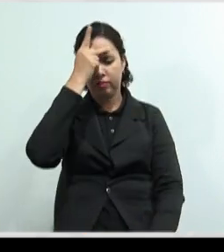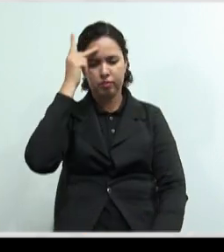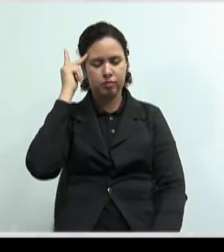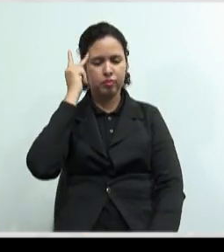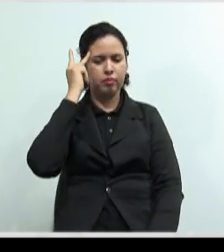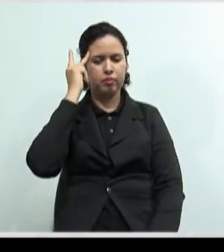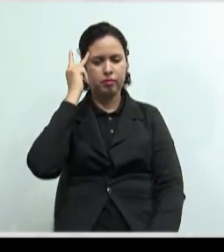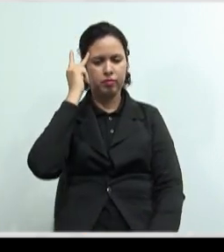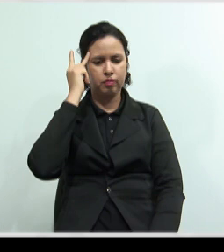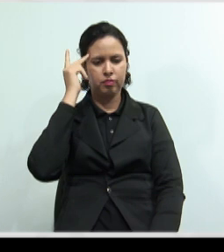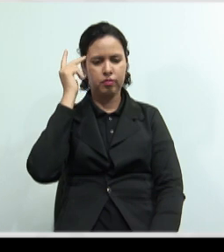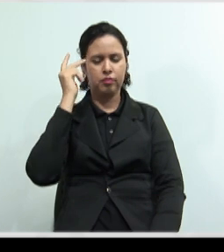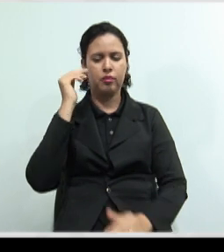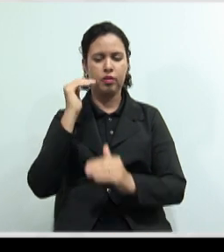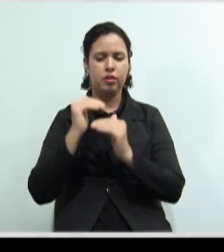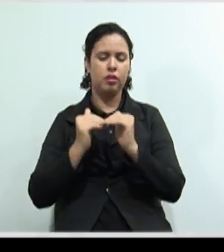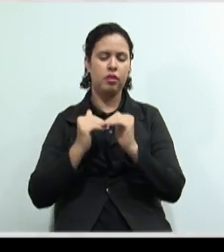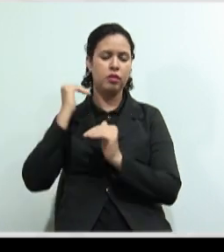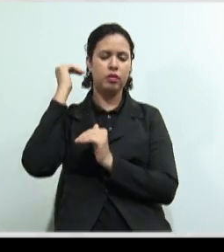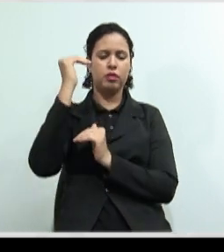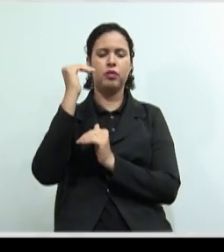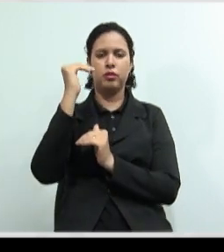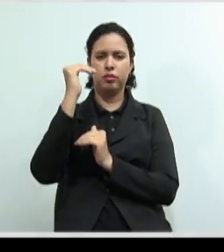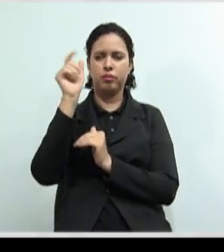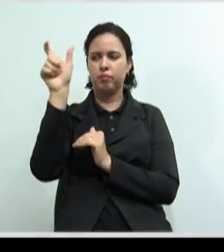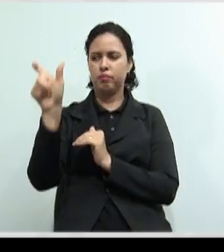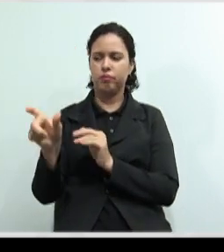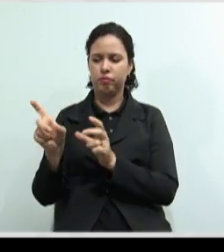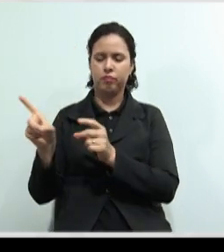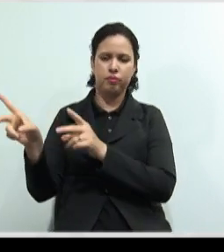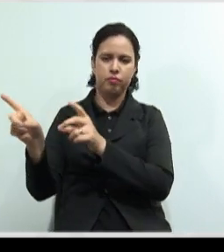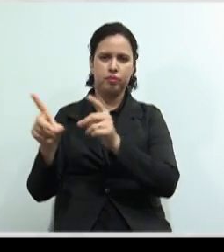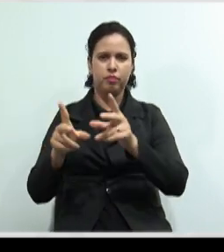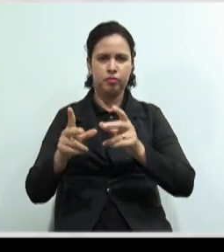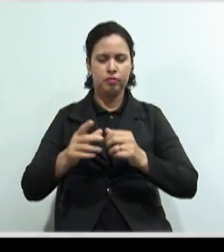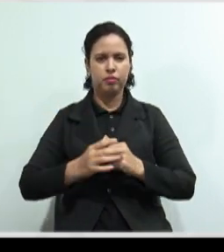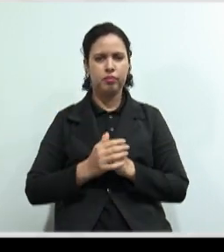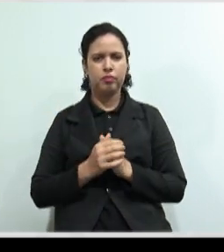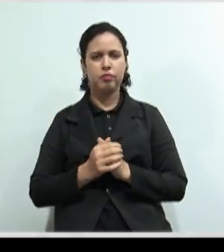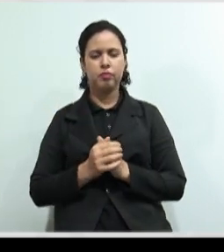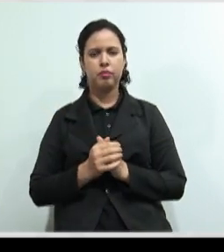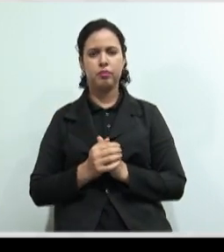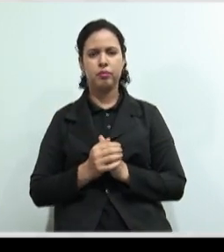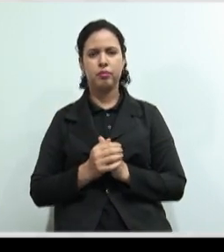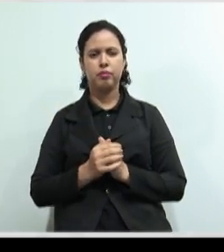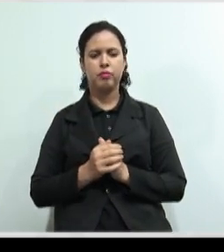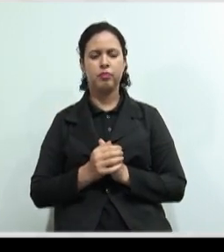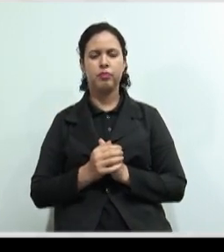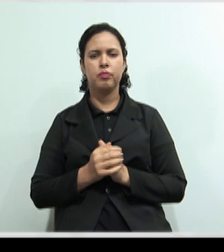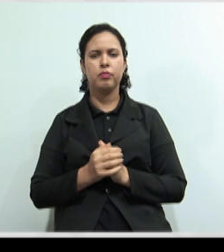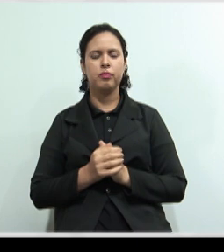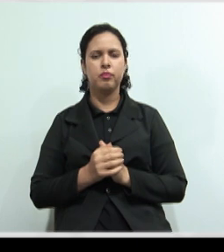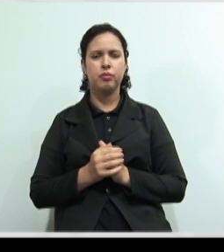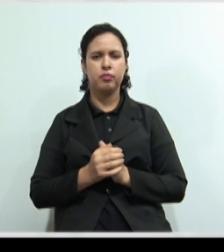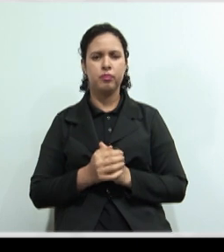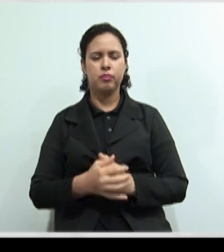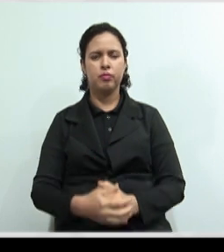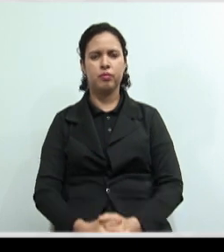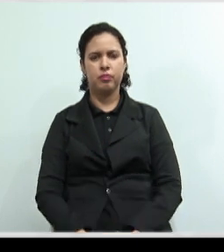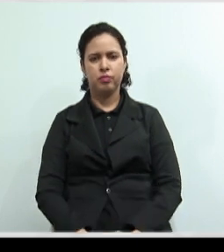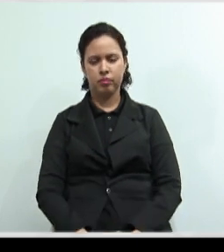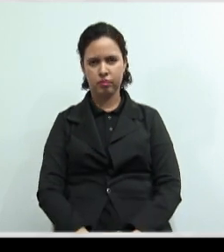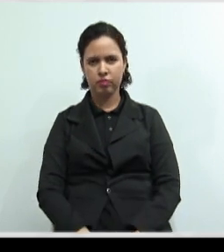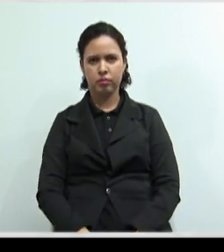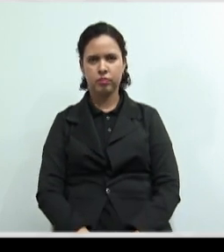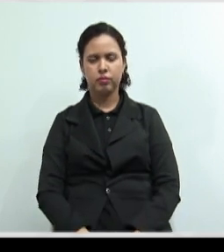pessoas estão acima do comerciante. Então, a gente não vai botar uma avaliação errada